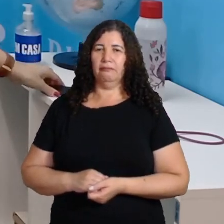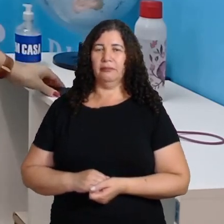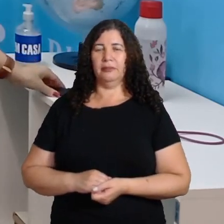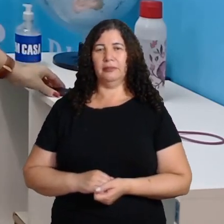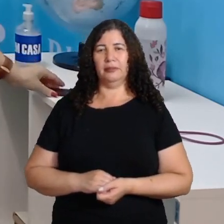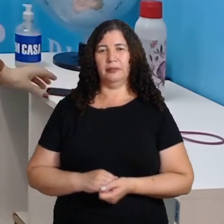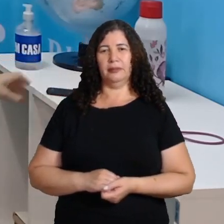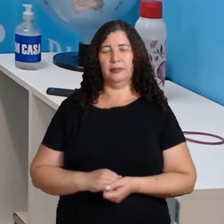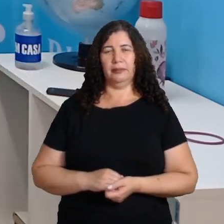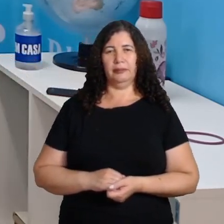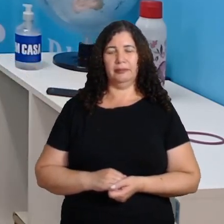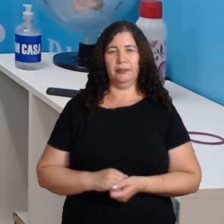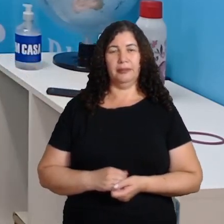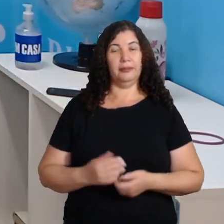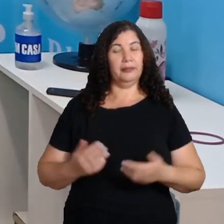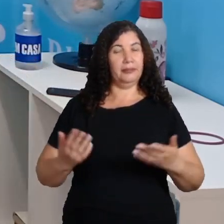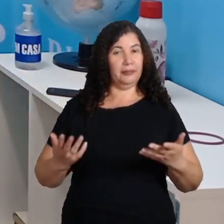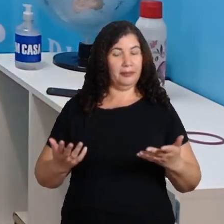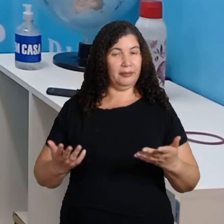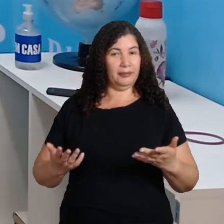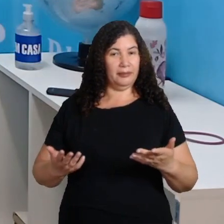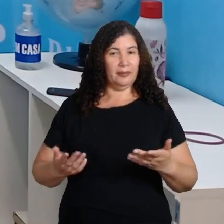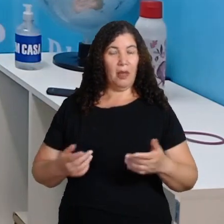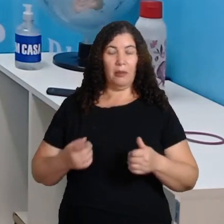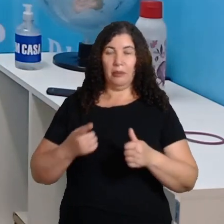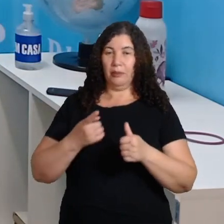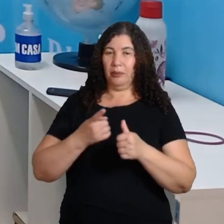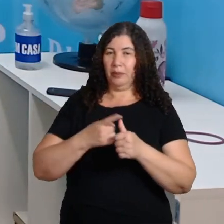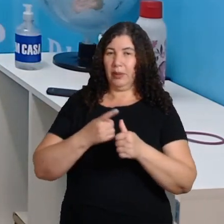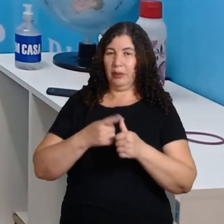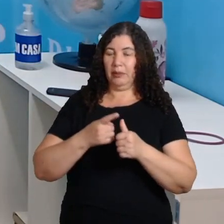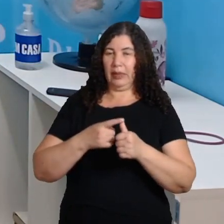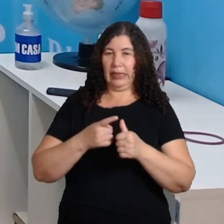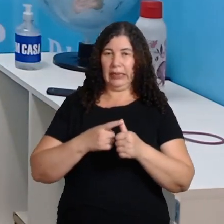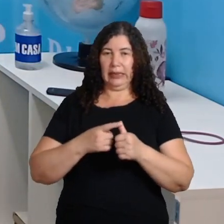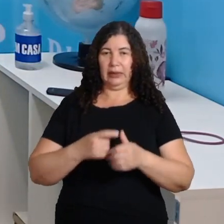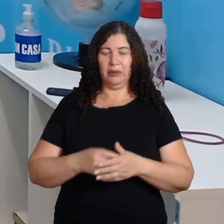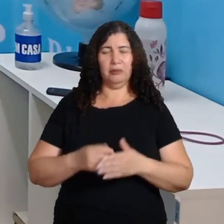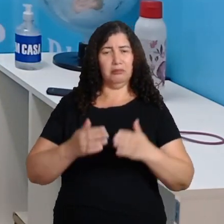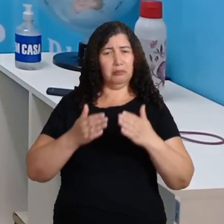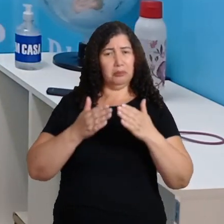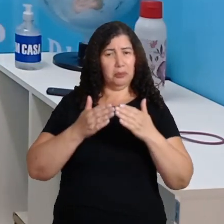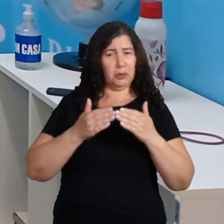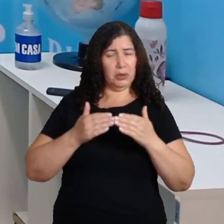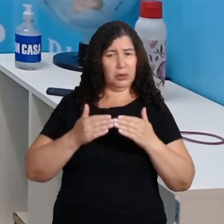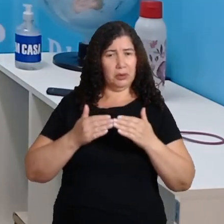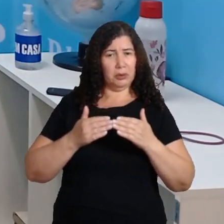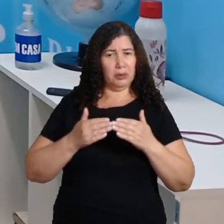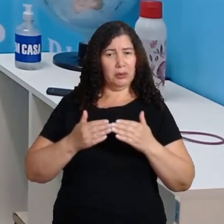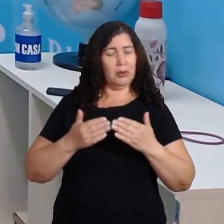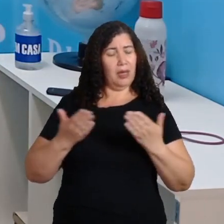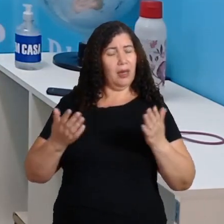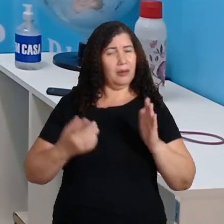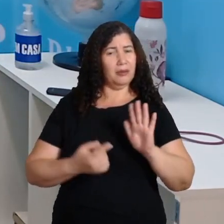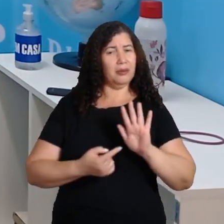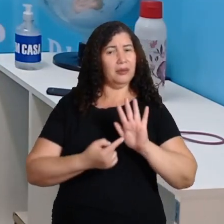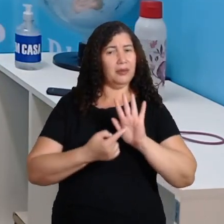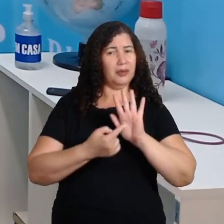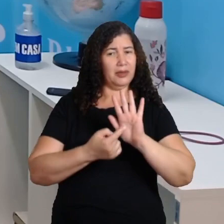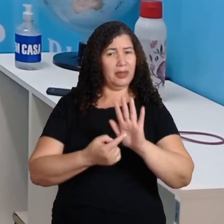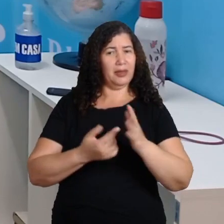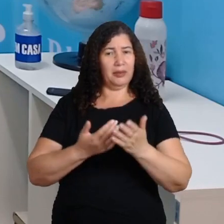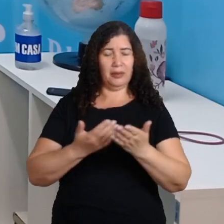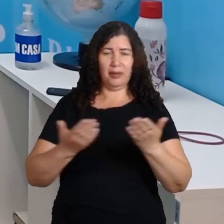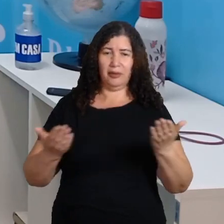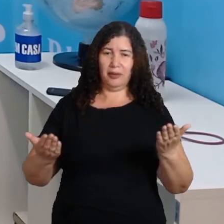Mas antes de nós pensarmos aí na concordância nominal, eu peço licença para apresentar para